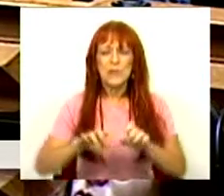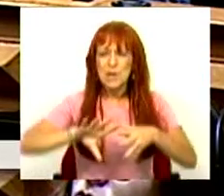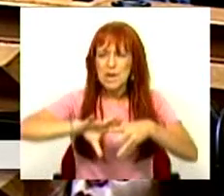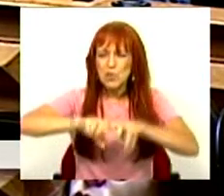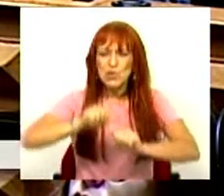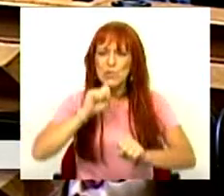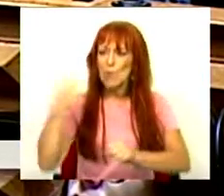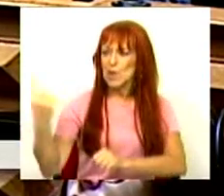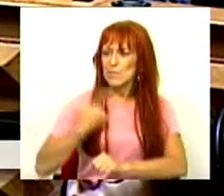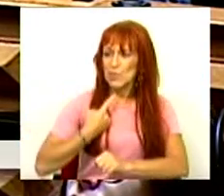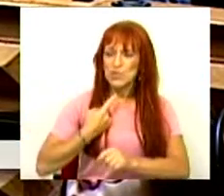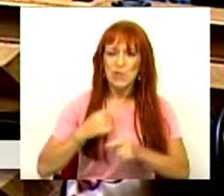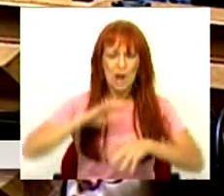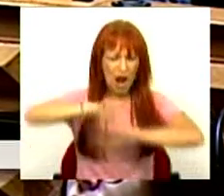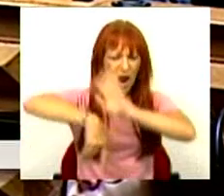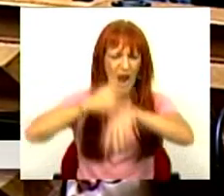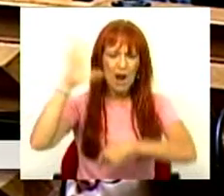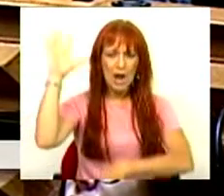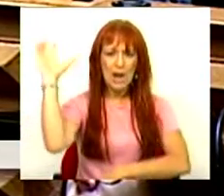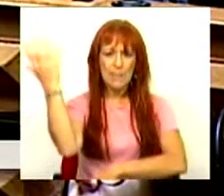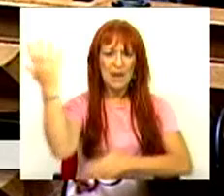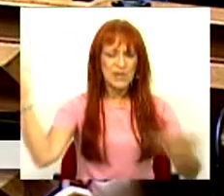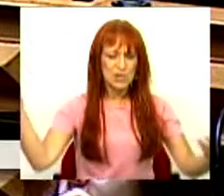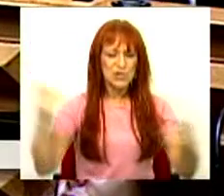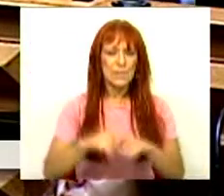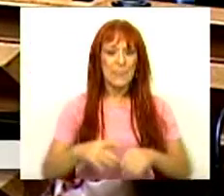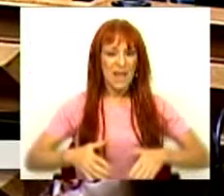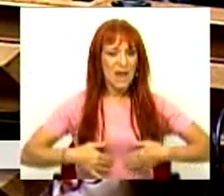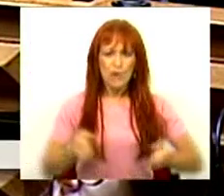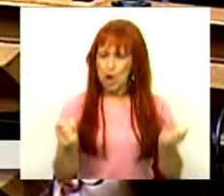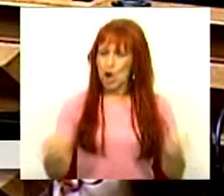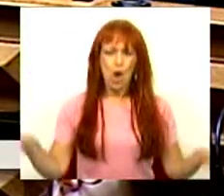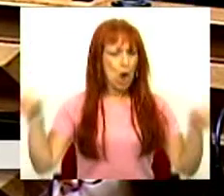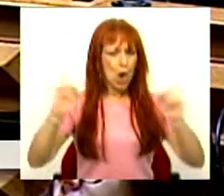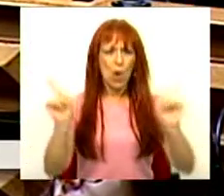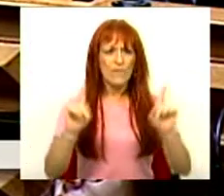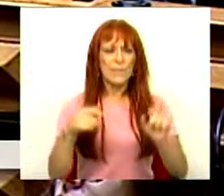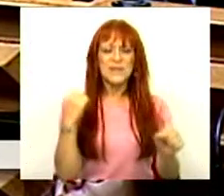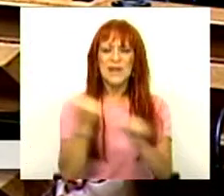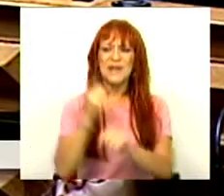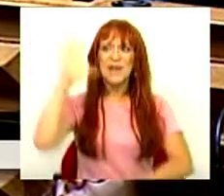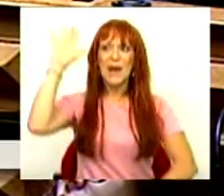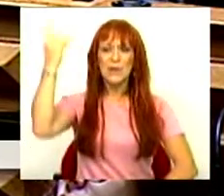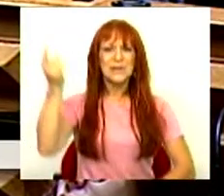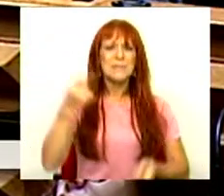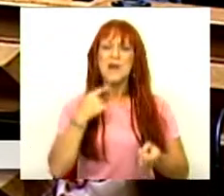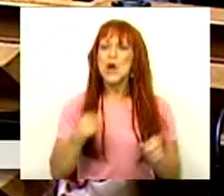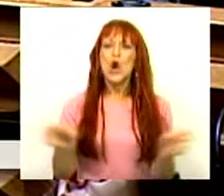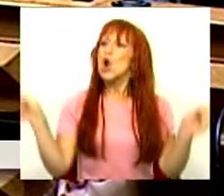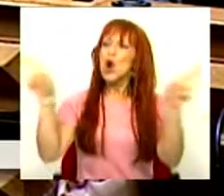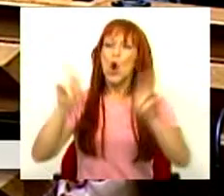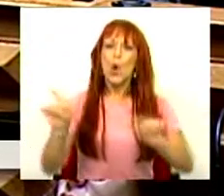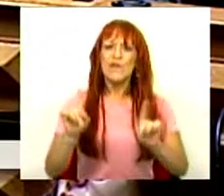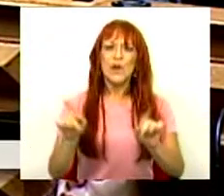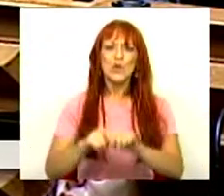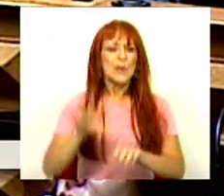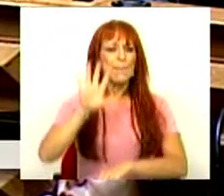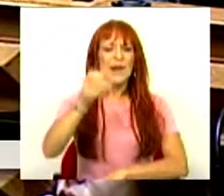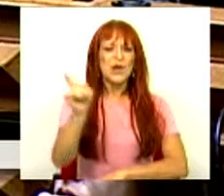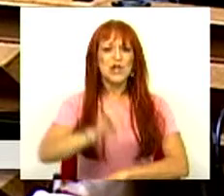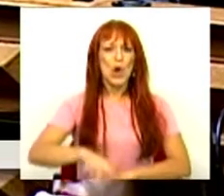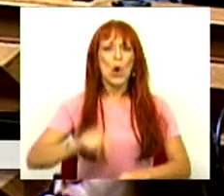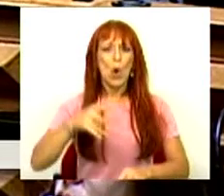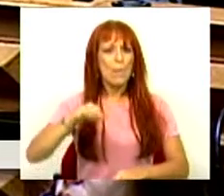que nos pode impor o caos climático. A greve não é nova, mas a ação climática também não é nenhuma novidade para este país ou